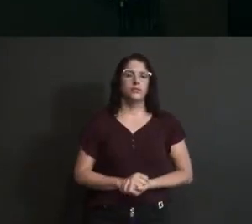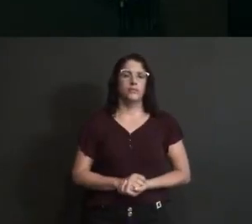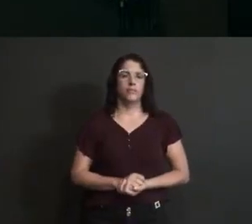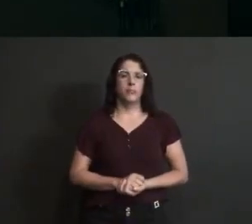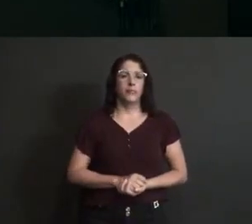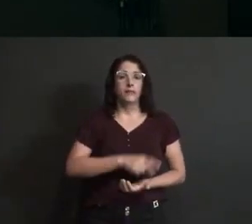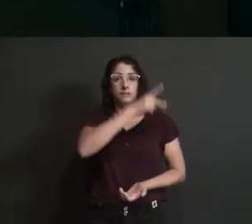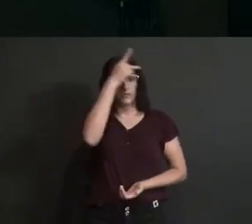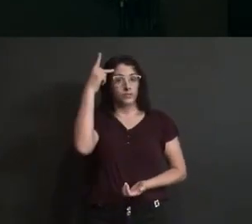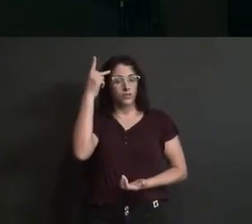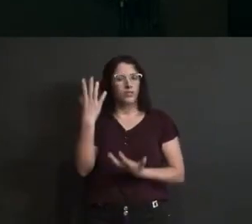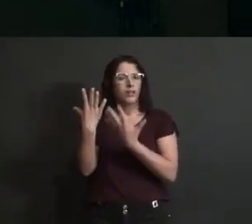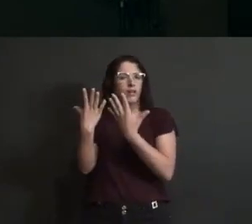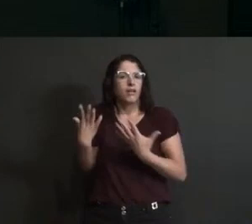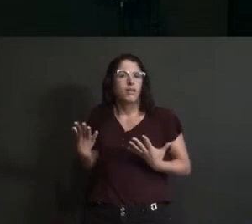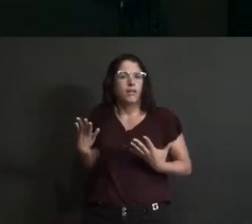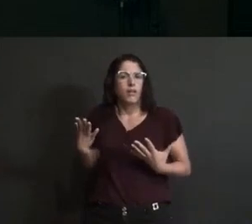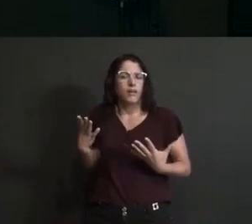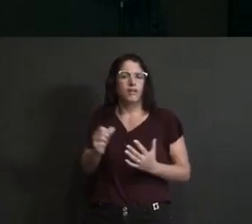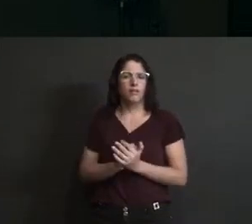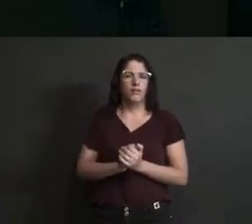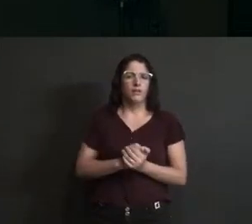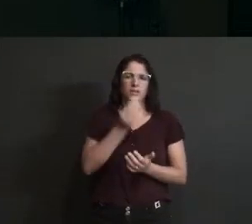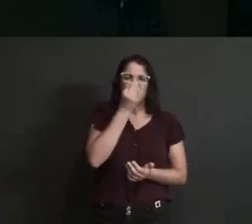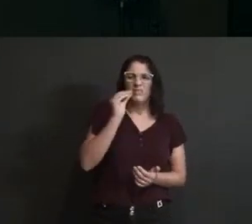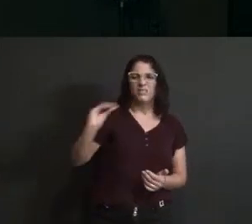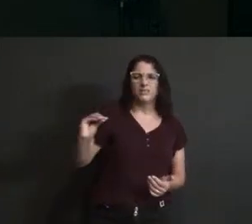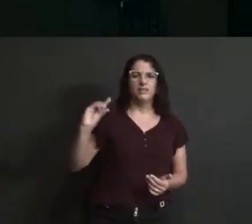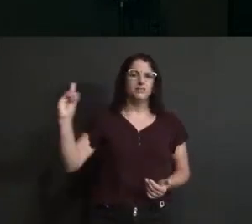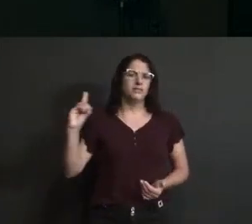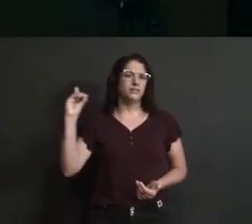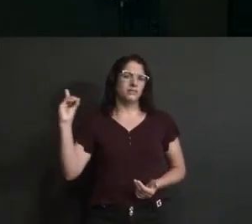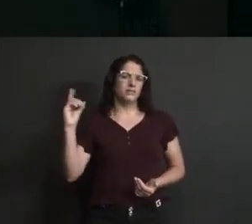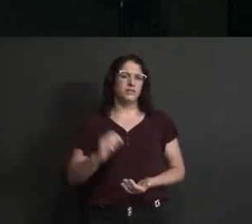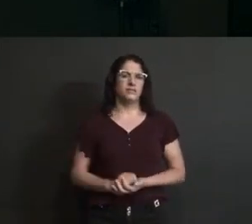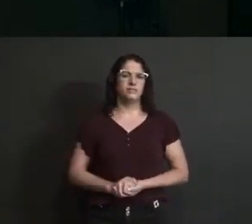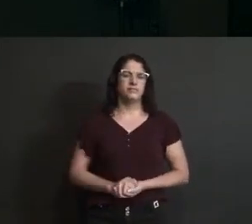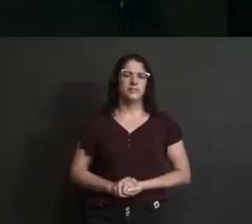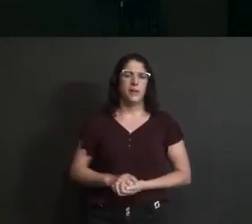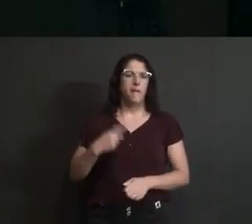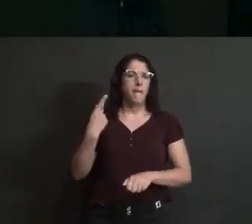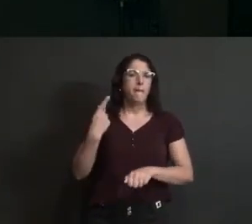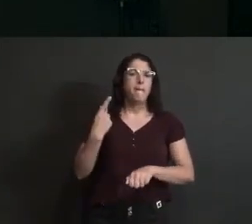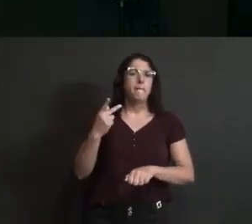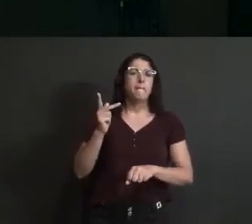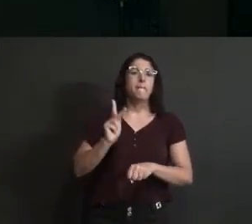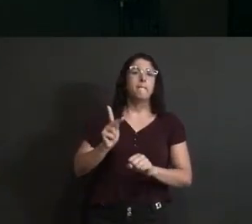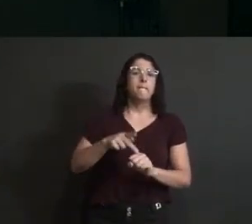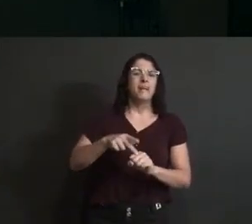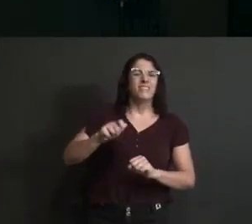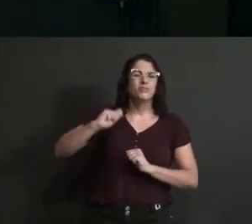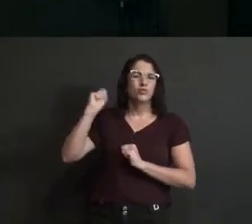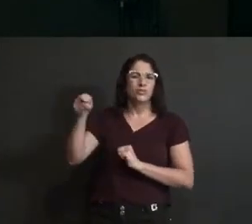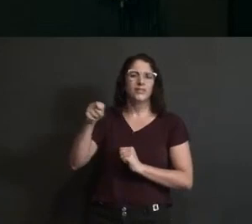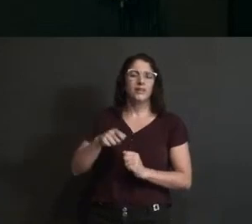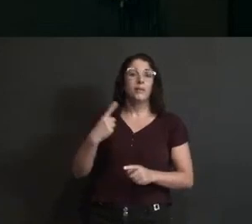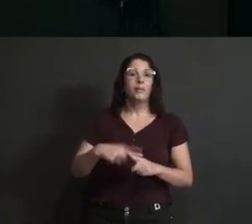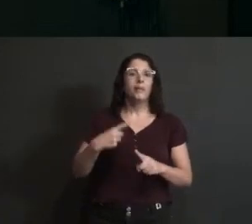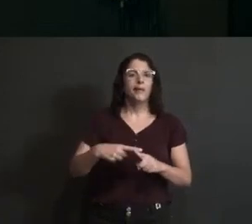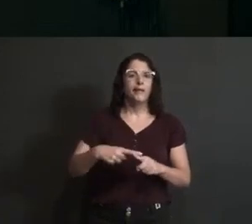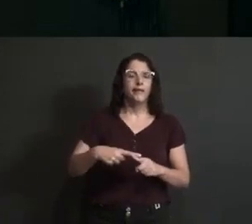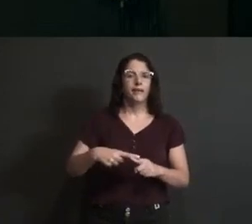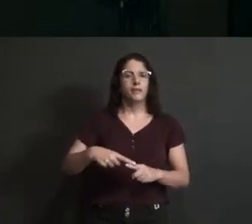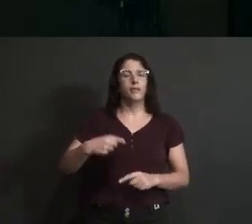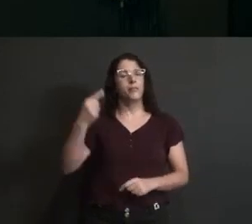as pessoas queriam abandoná-lo, as pessoas achavam que ele era o culpado de ter